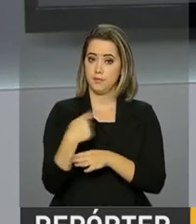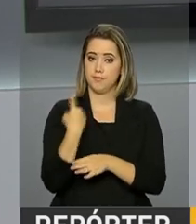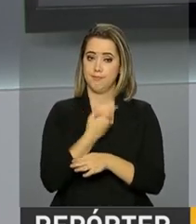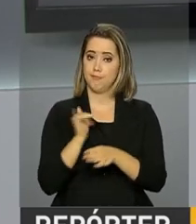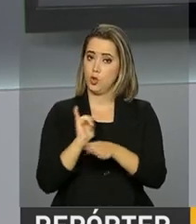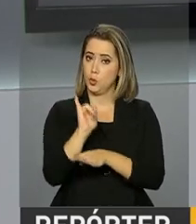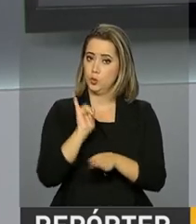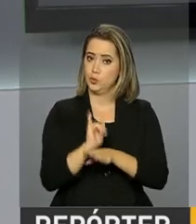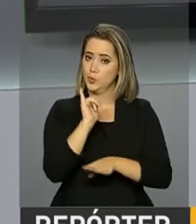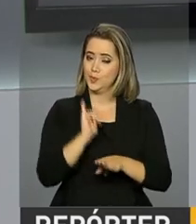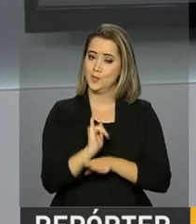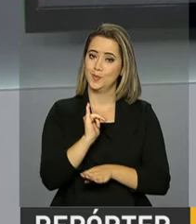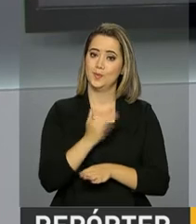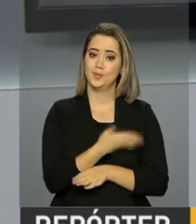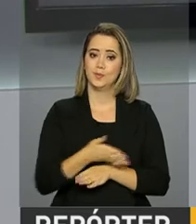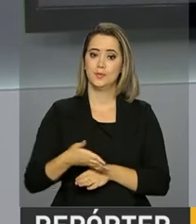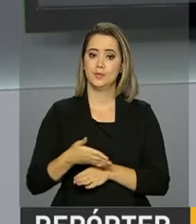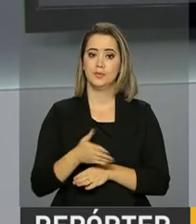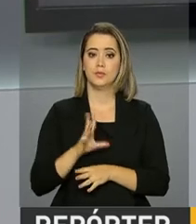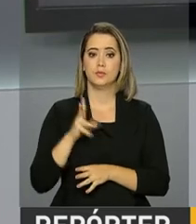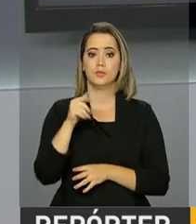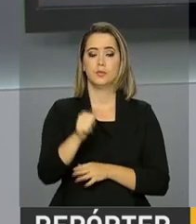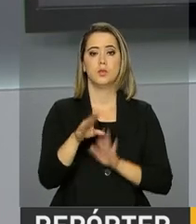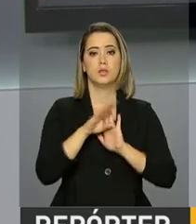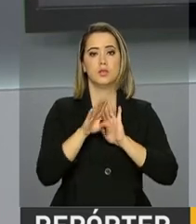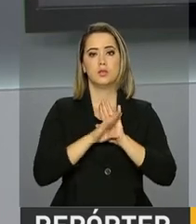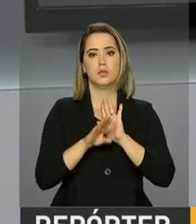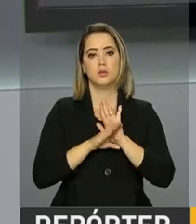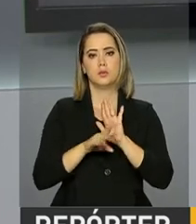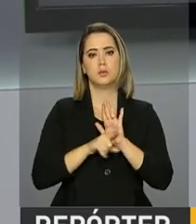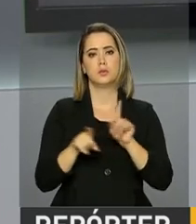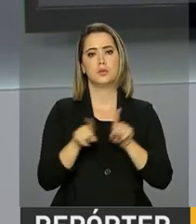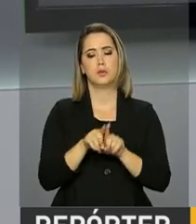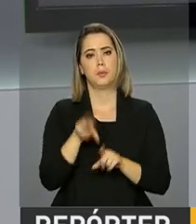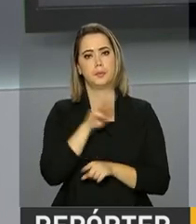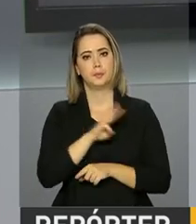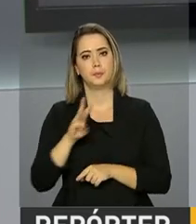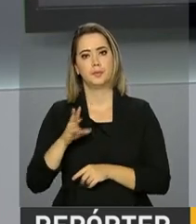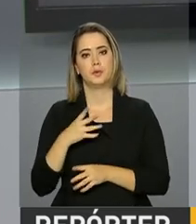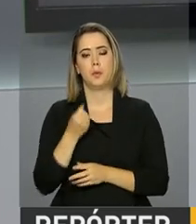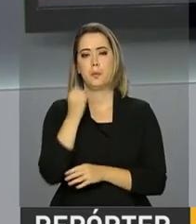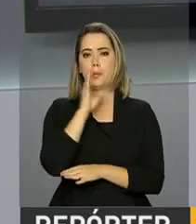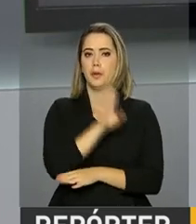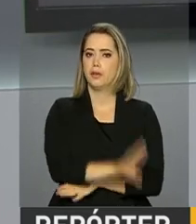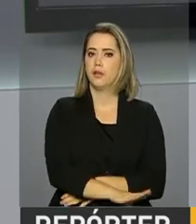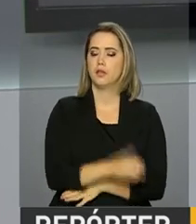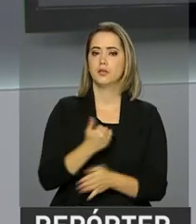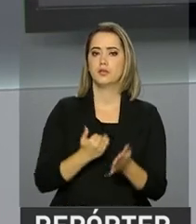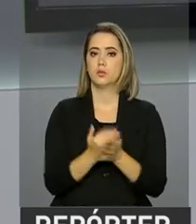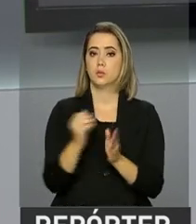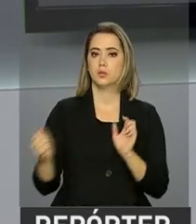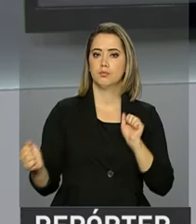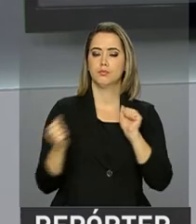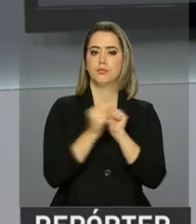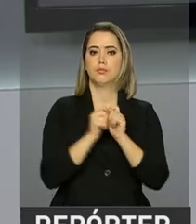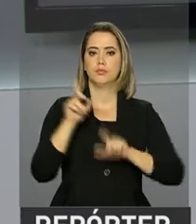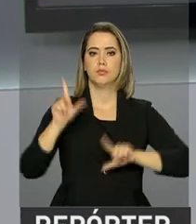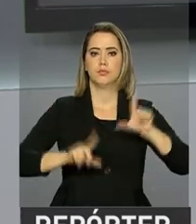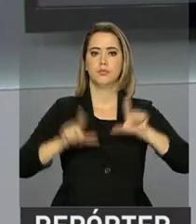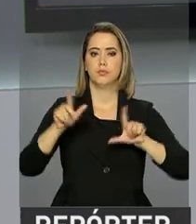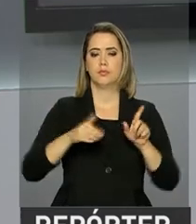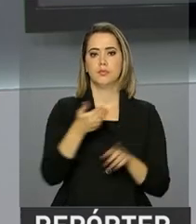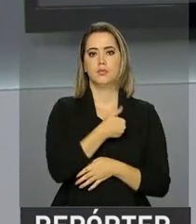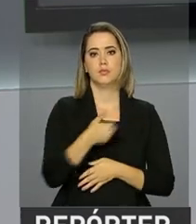em nosso canal no youtube e toda a programação também está na internet boa tarde pra você continue com a gente aqui na